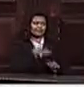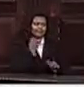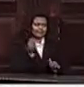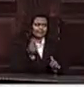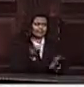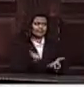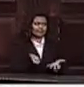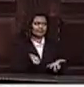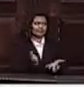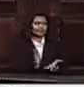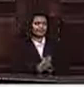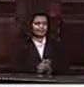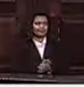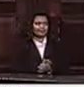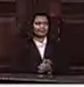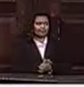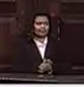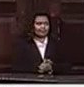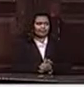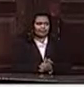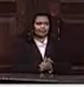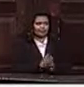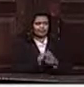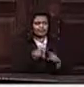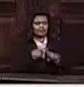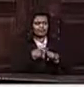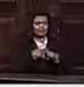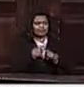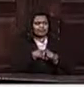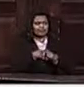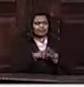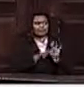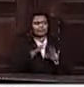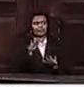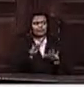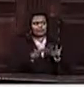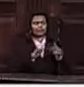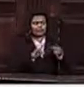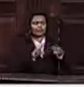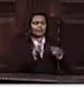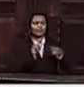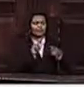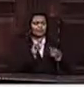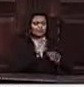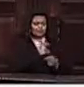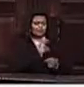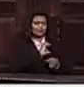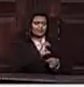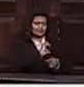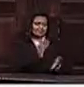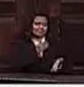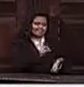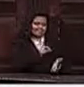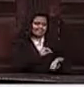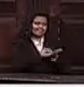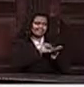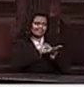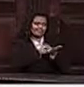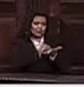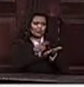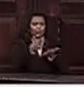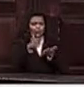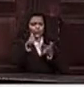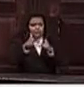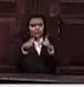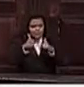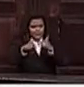ou militar, ter o segundo emprego, denominado bico, para manter o seu salário. Nós fomos